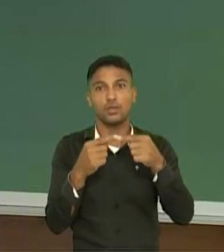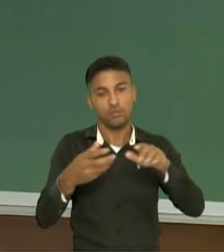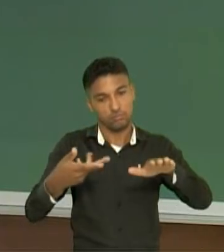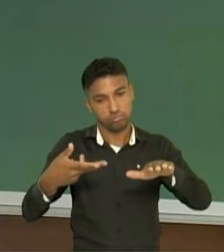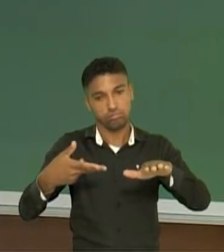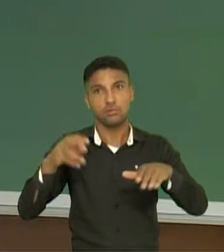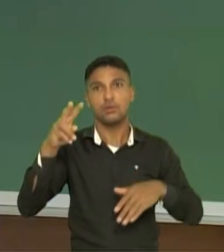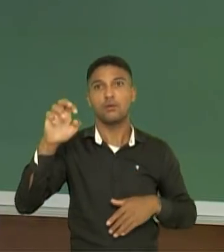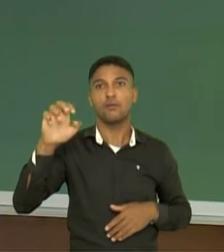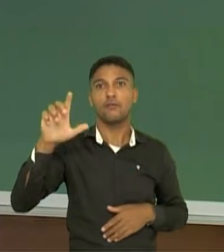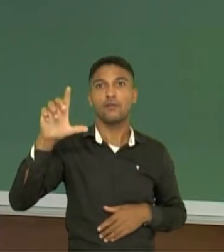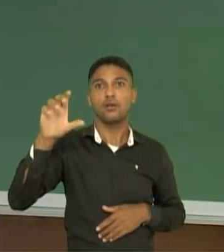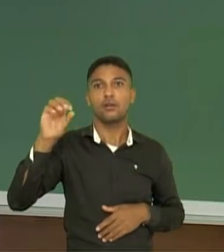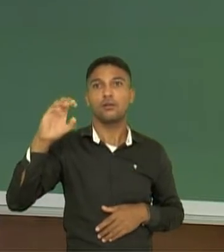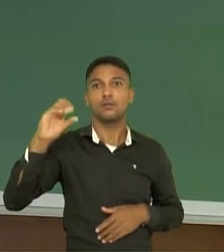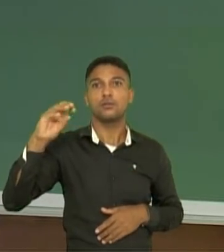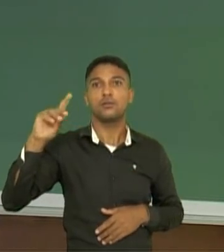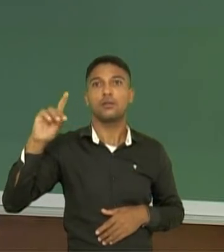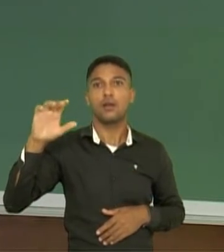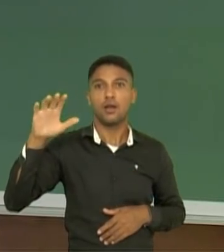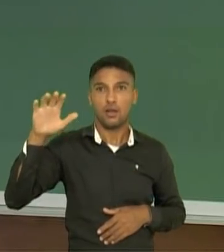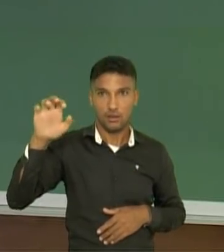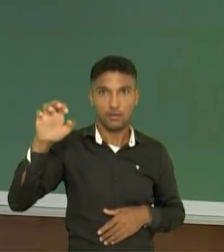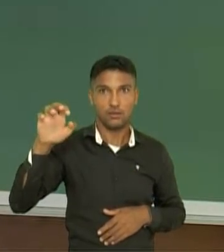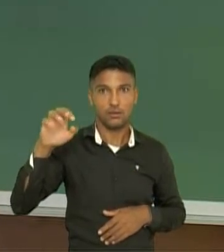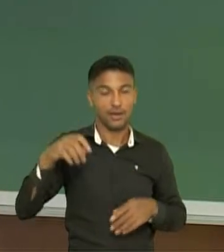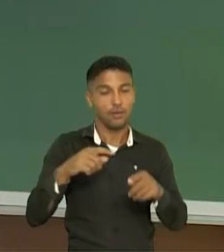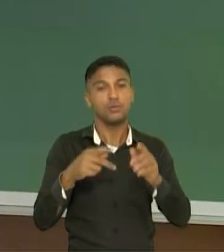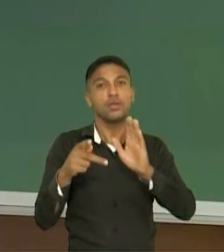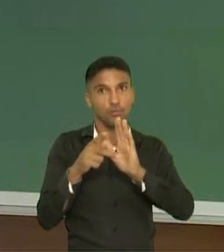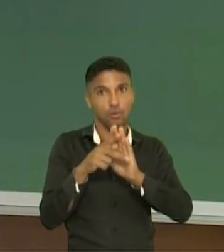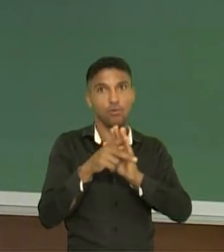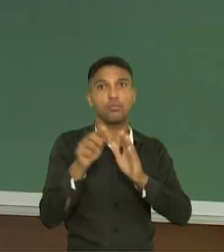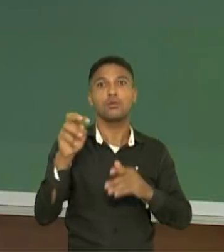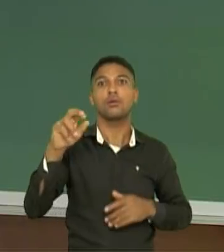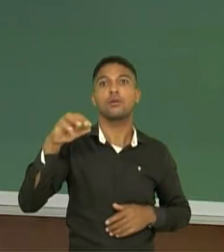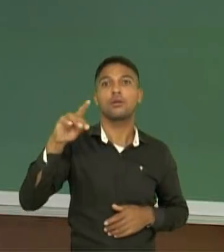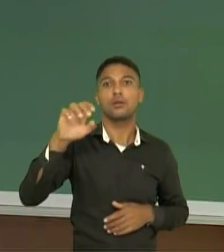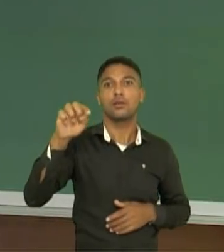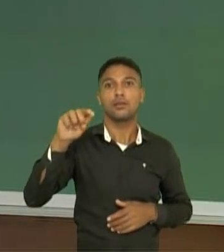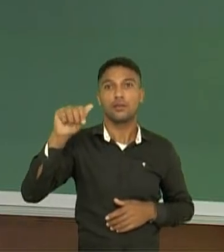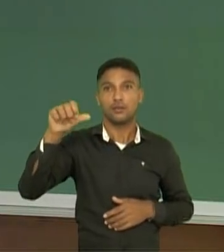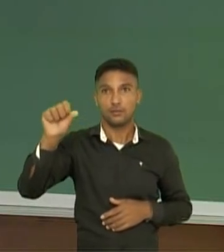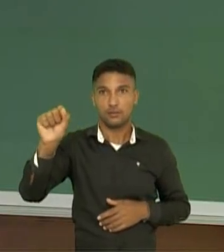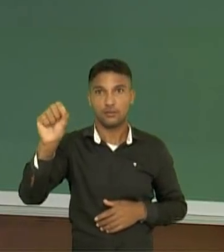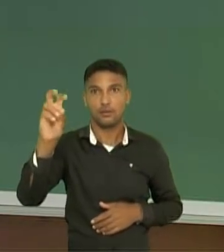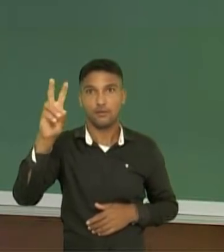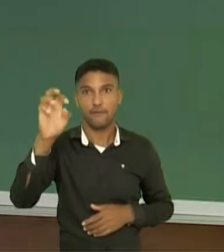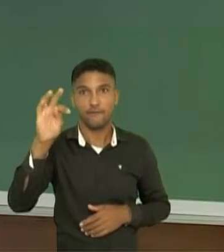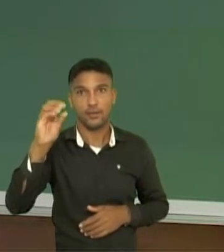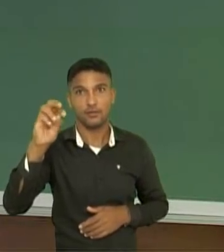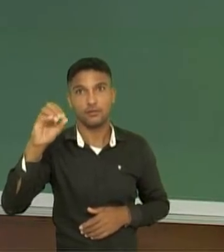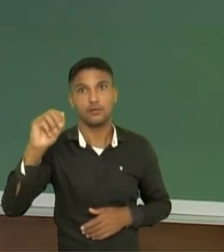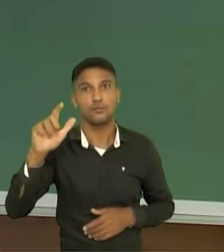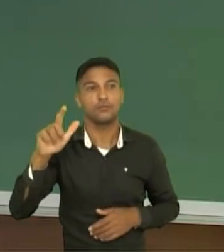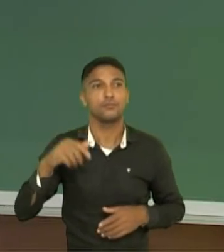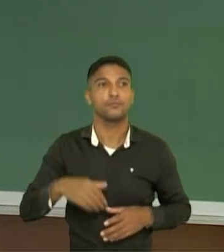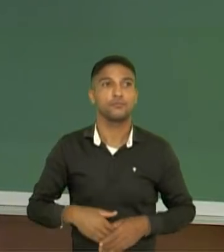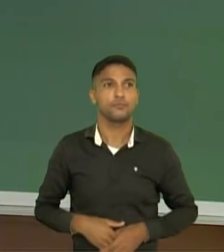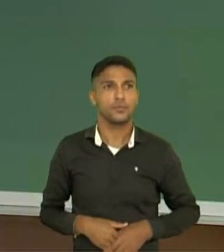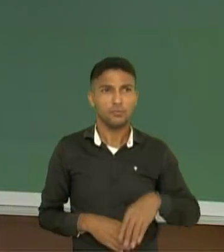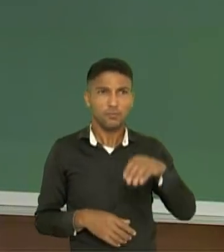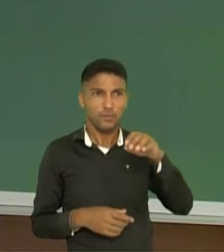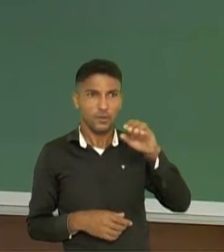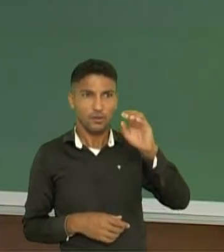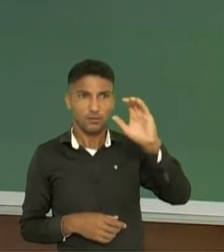vezes velocidade. E a velocidade é uma grandeza vetorial. O campo aqui, normalmente os campos eles são